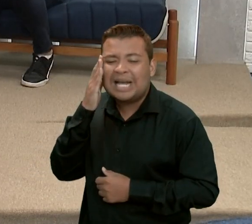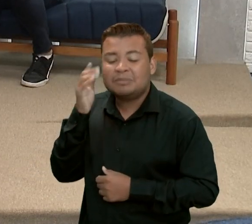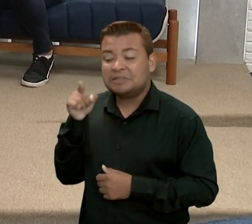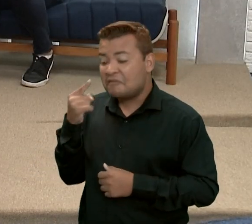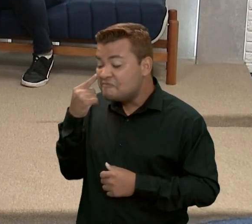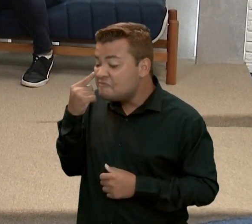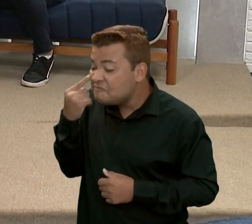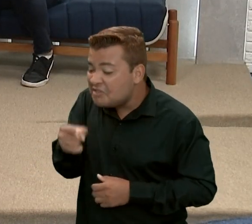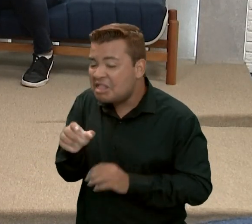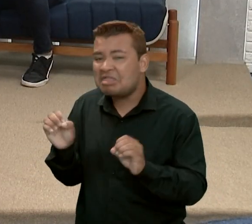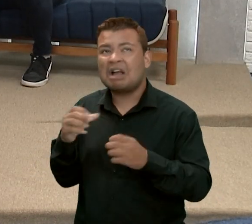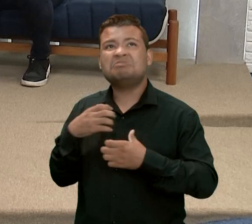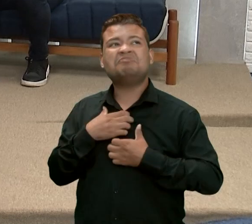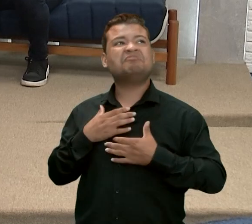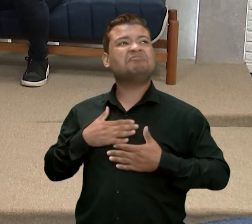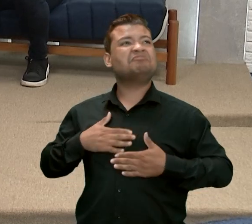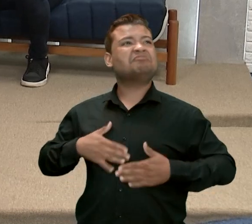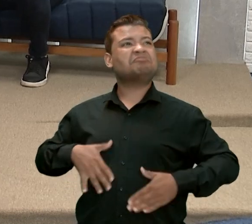o coração não sente.